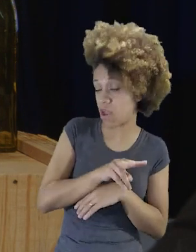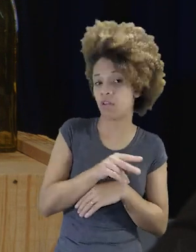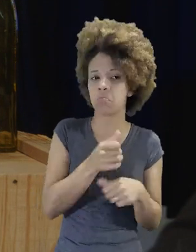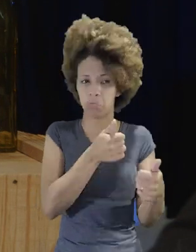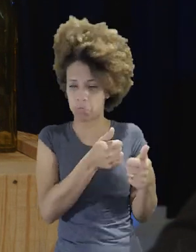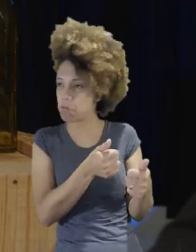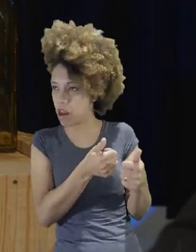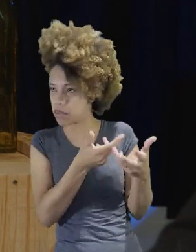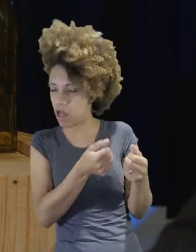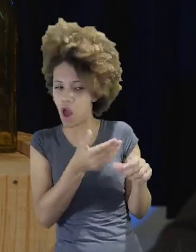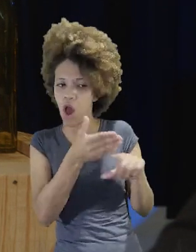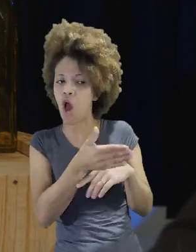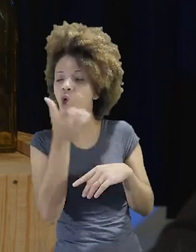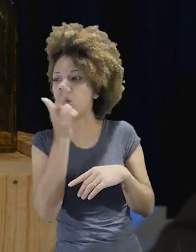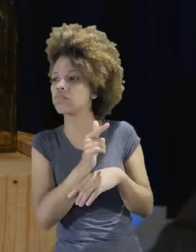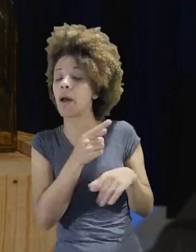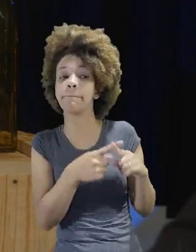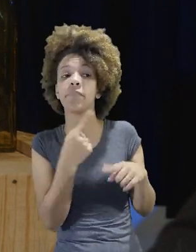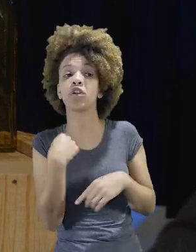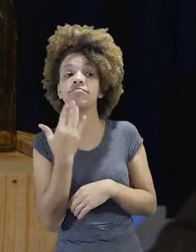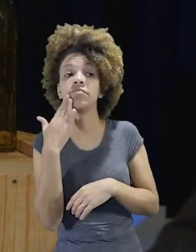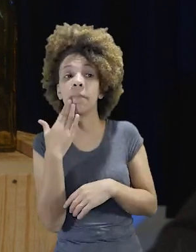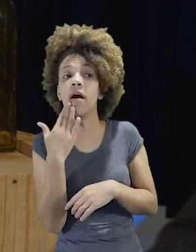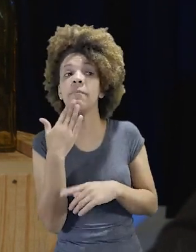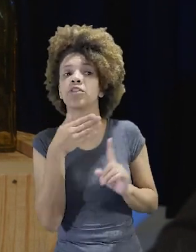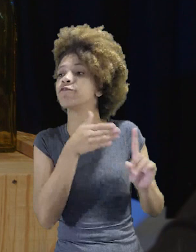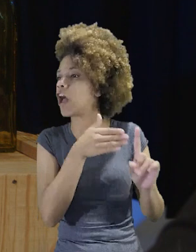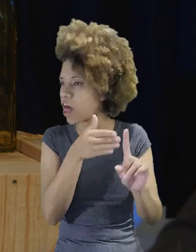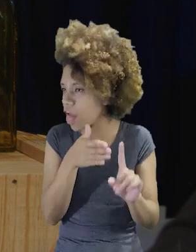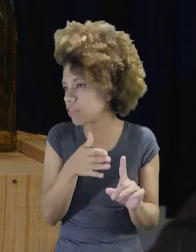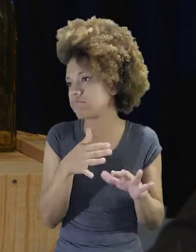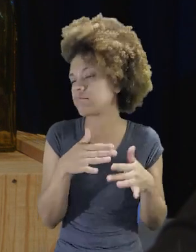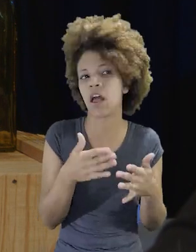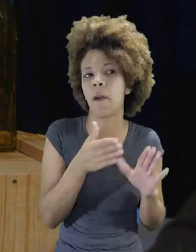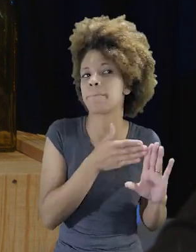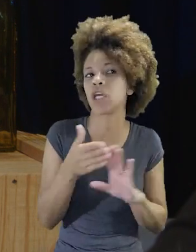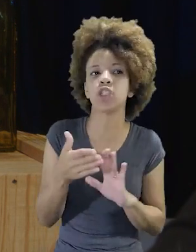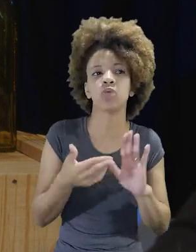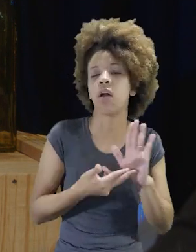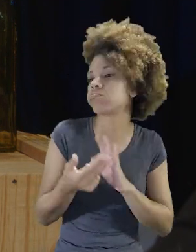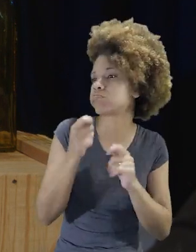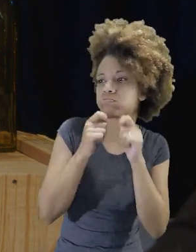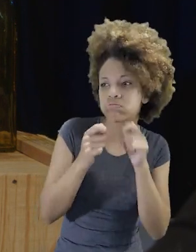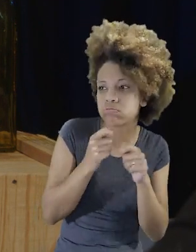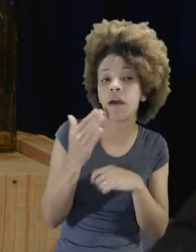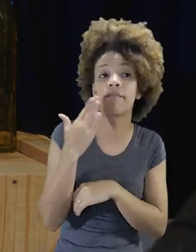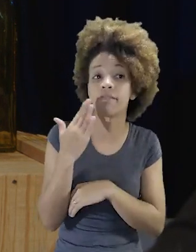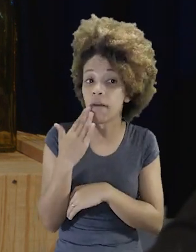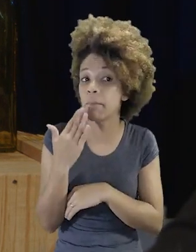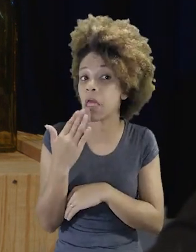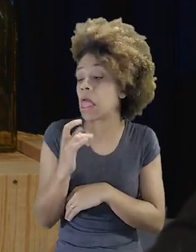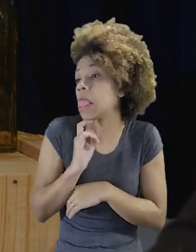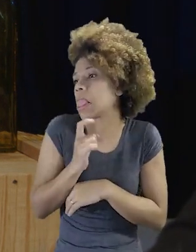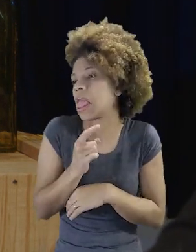sabe que vai ser né seja lá a era o apresentador sabe que vai ser tipo não vai ninguém vai tirar com a nossa cara e era a sensação